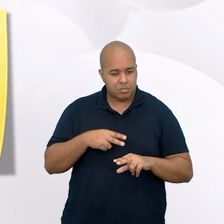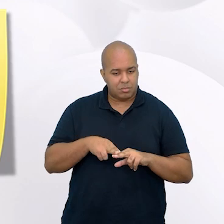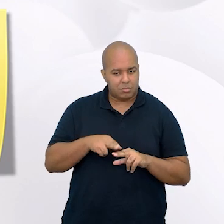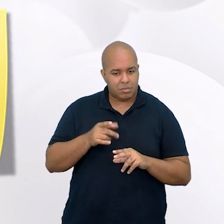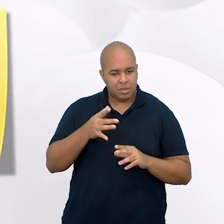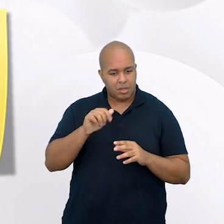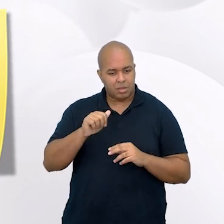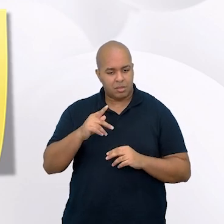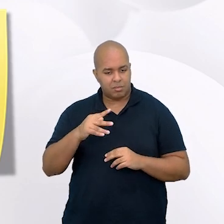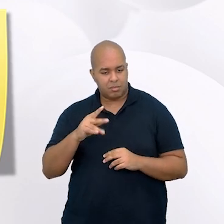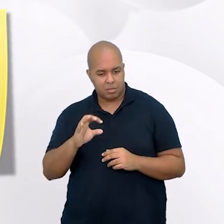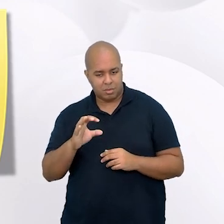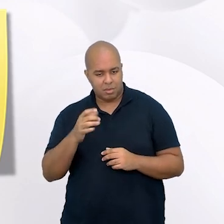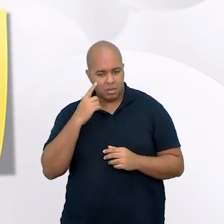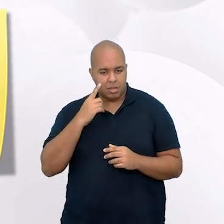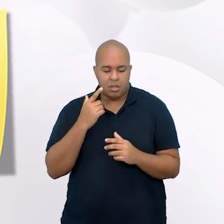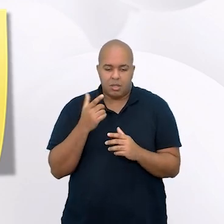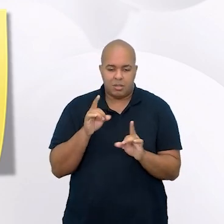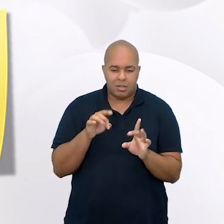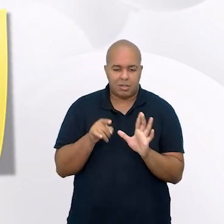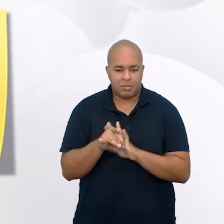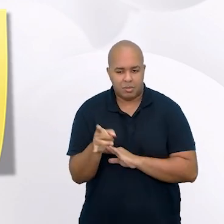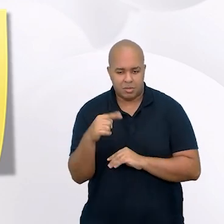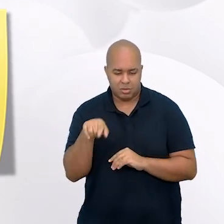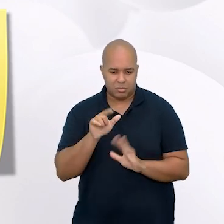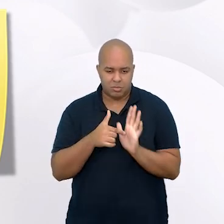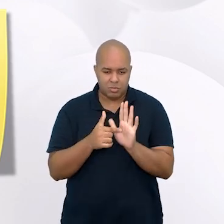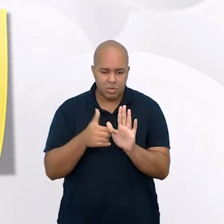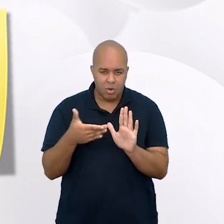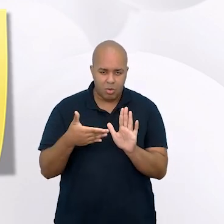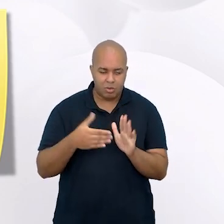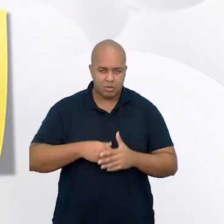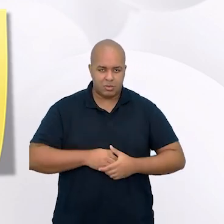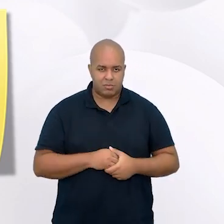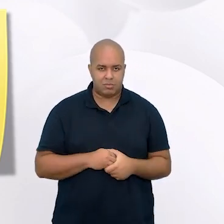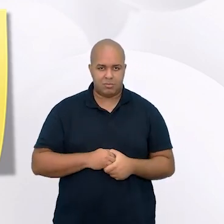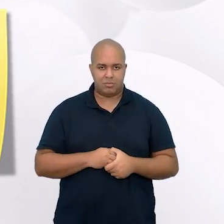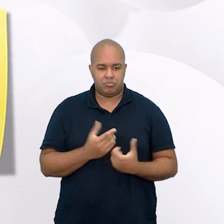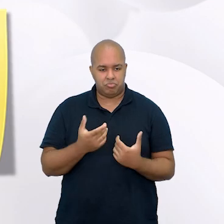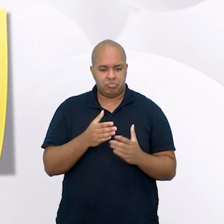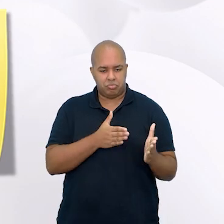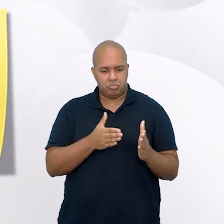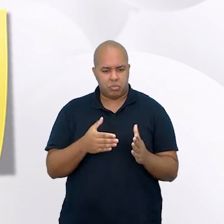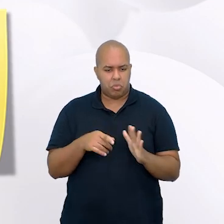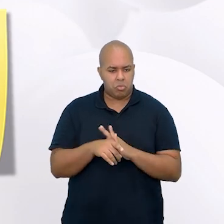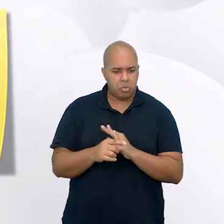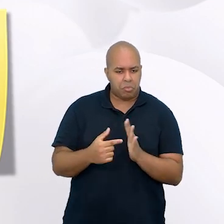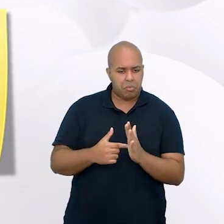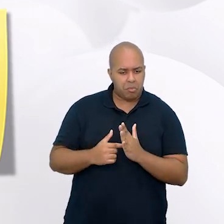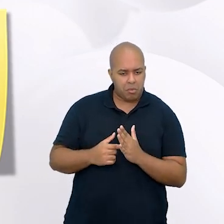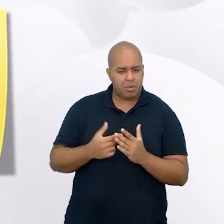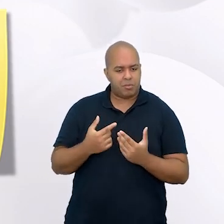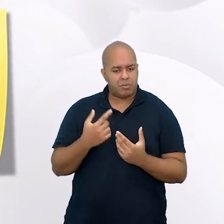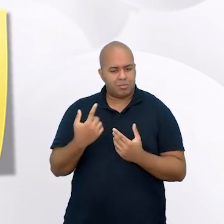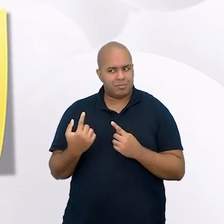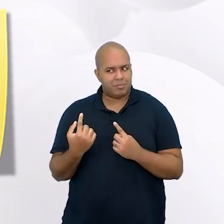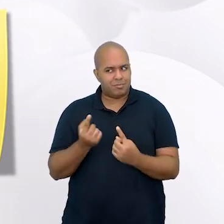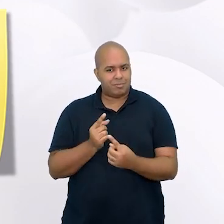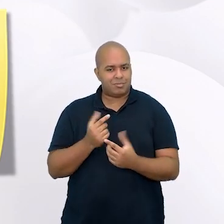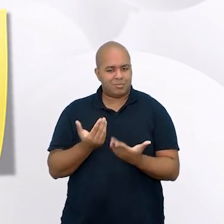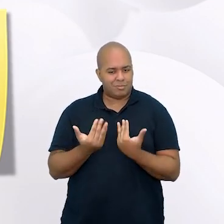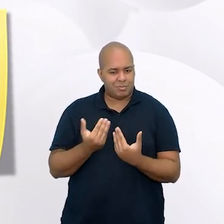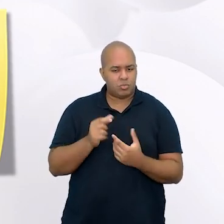hashtag ATPC, né? As técnicas que nós apresentamos hoje, né? O pergunte-me, mostre-me e virem e conversem,